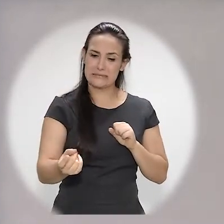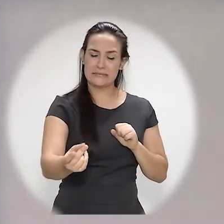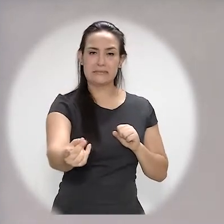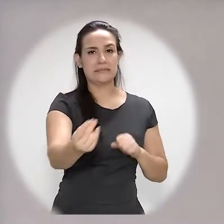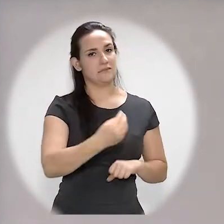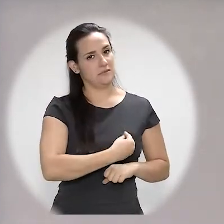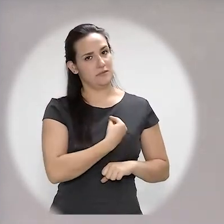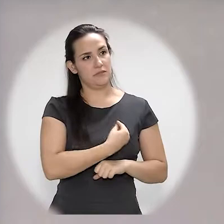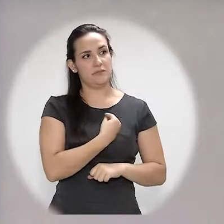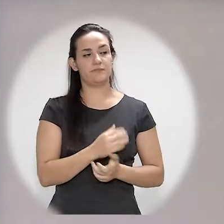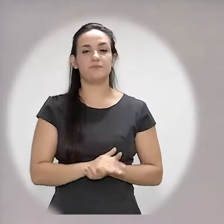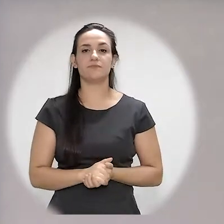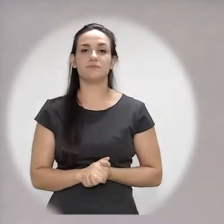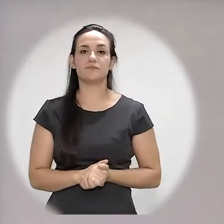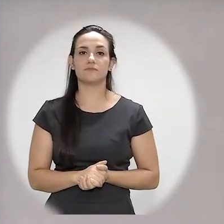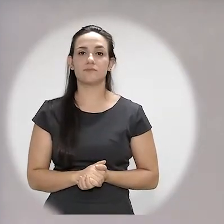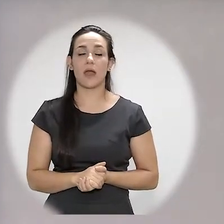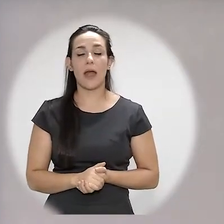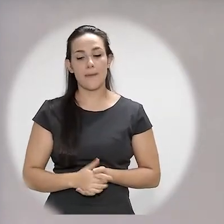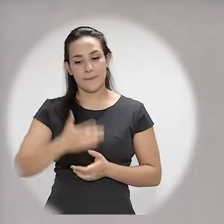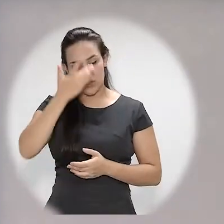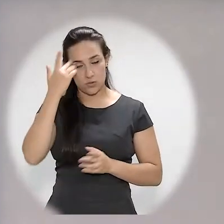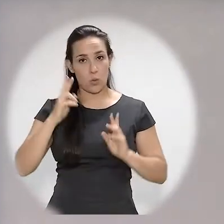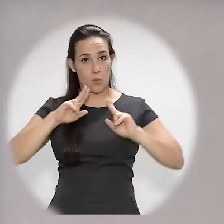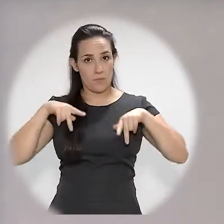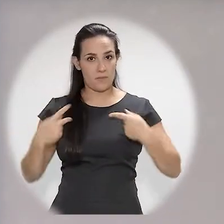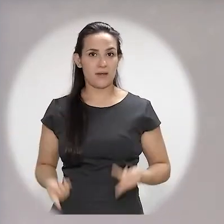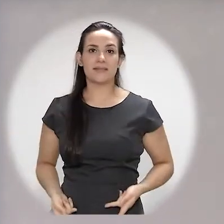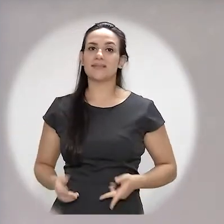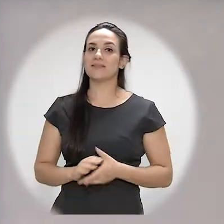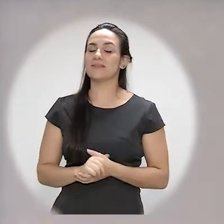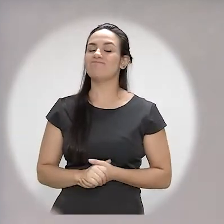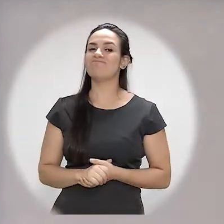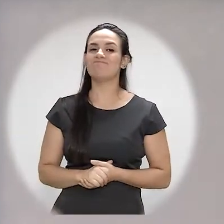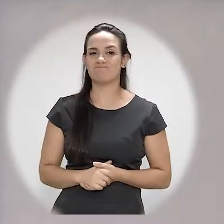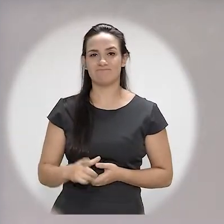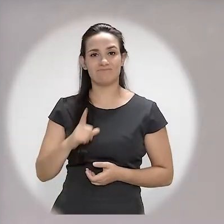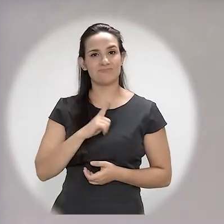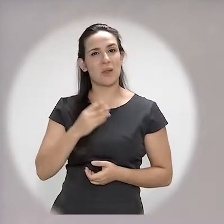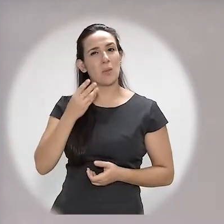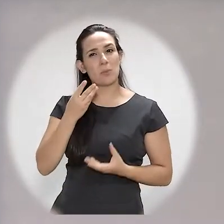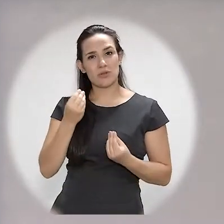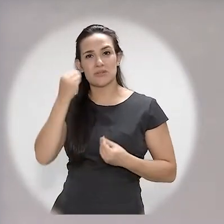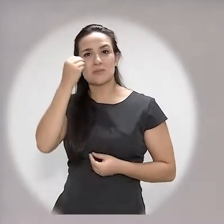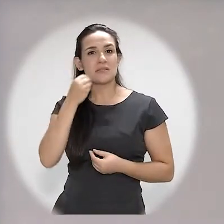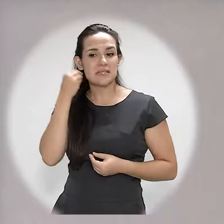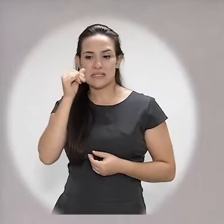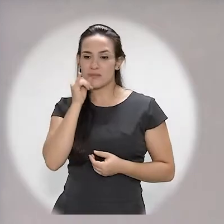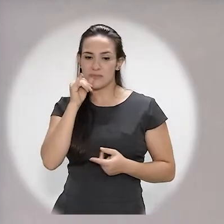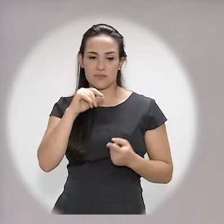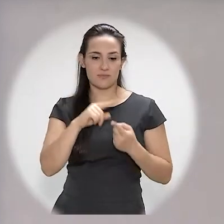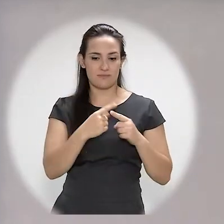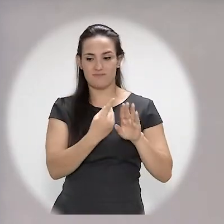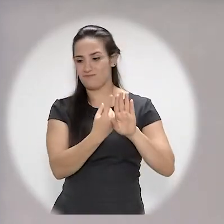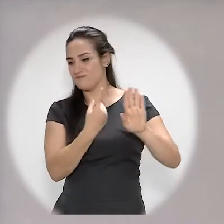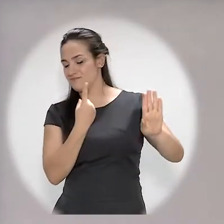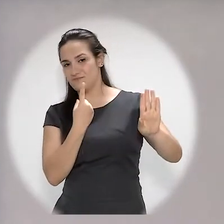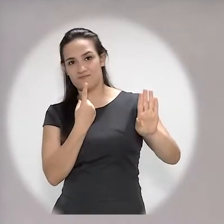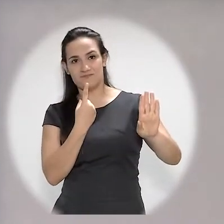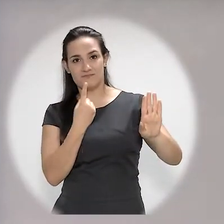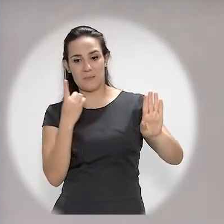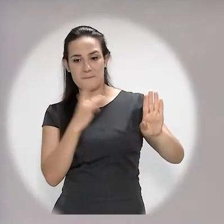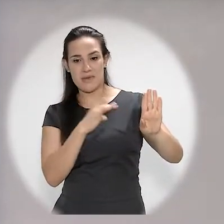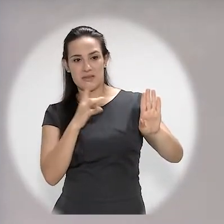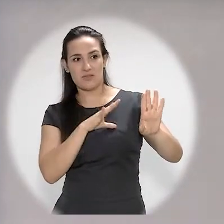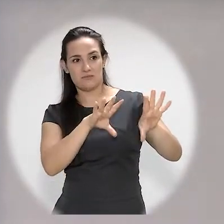ela podem durar toda uma vida. O ser humano vem passando por inúmeras experiências como